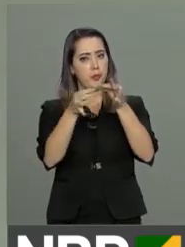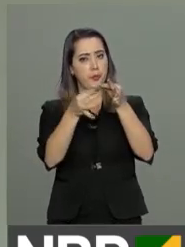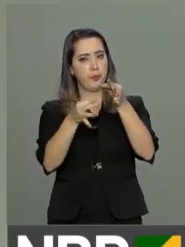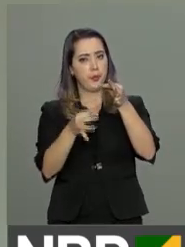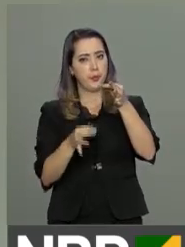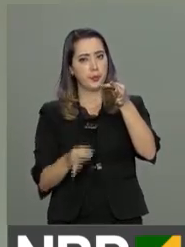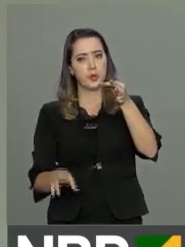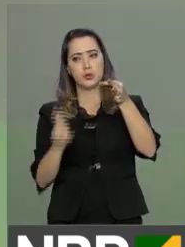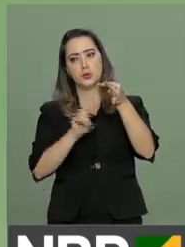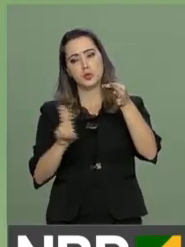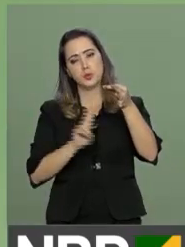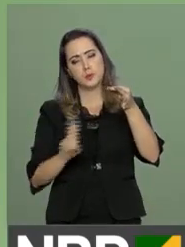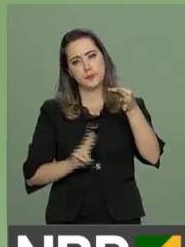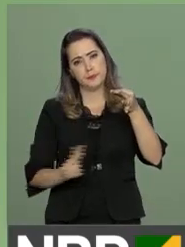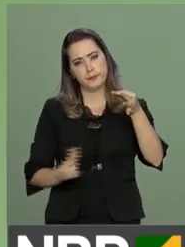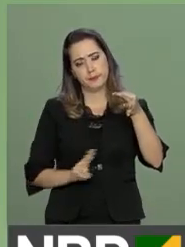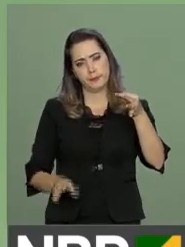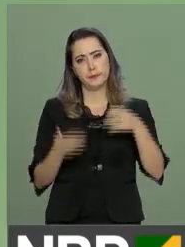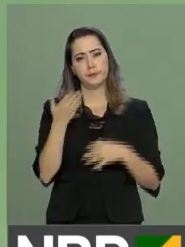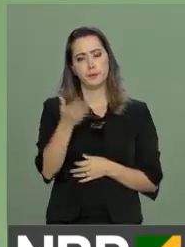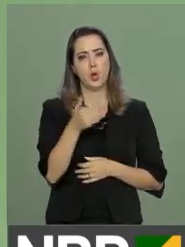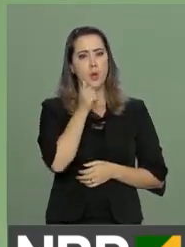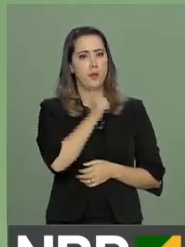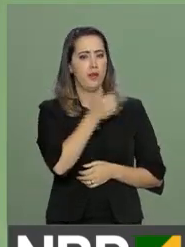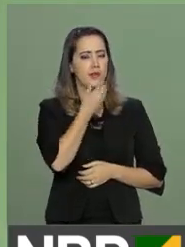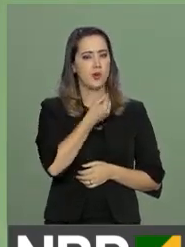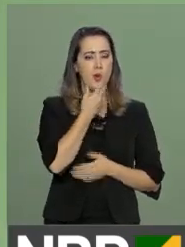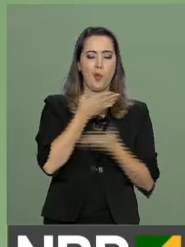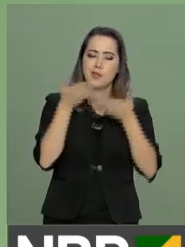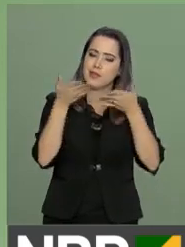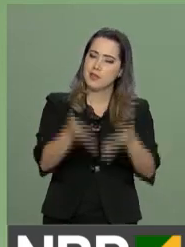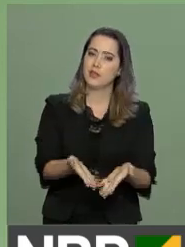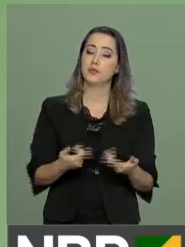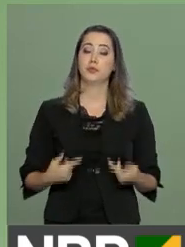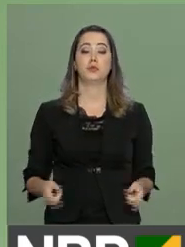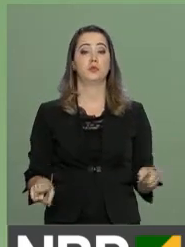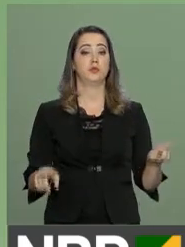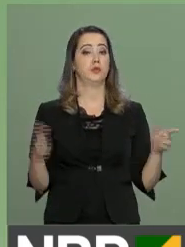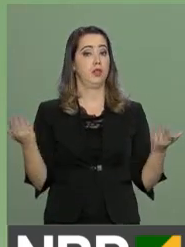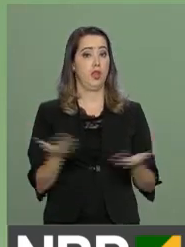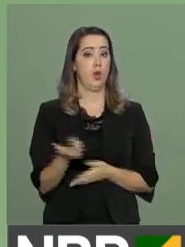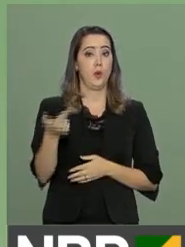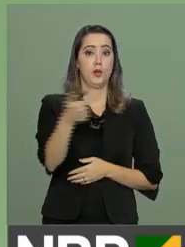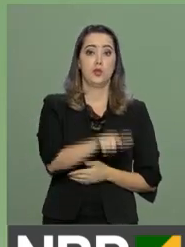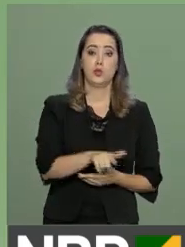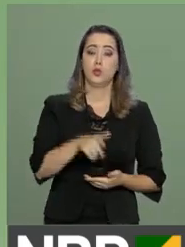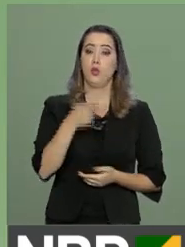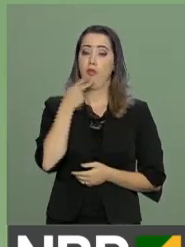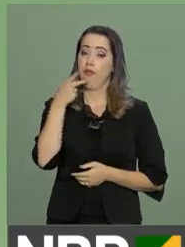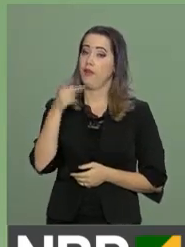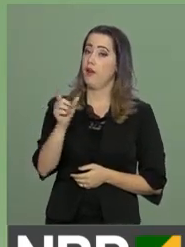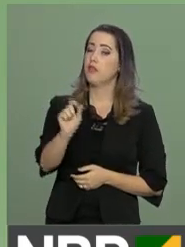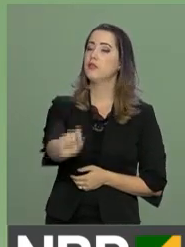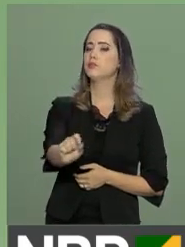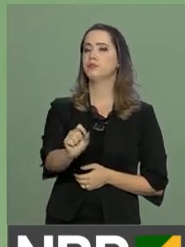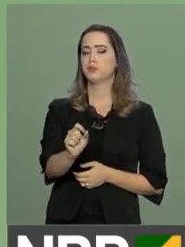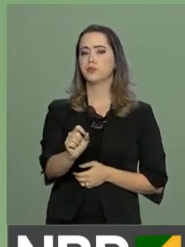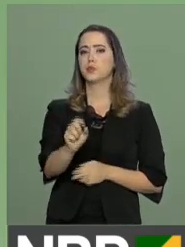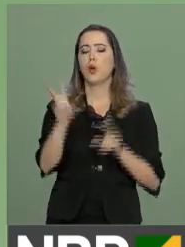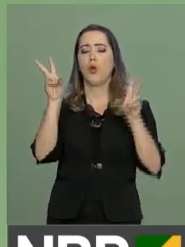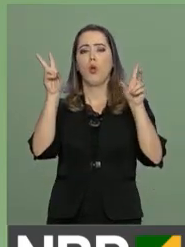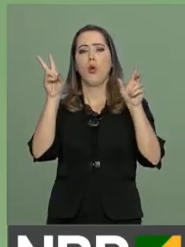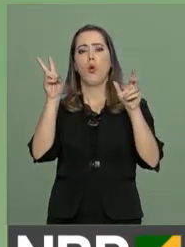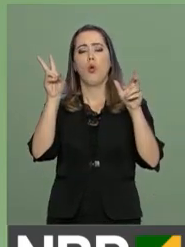Roque Ardissoni, as senhoras e os senhores. E eu quero mais uma vez registrar que o